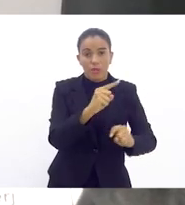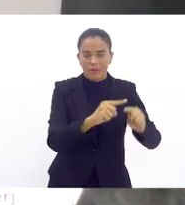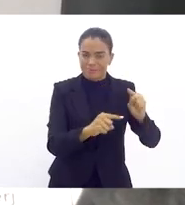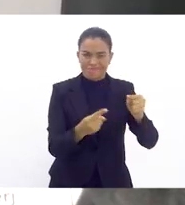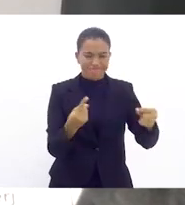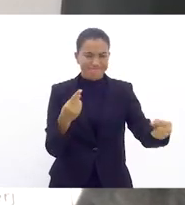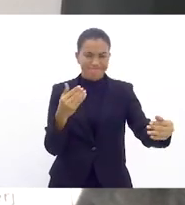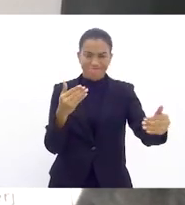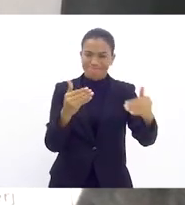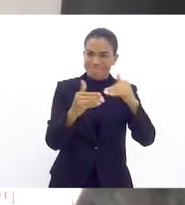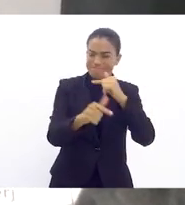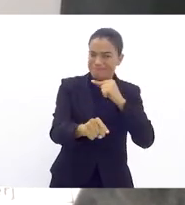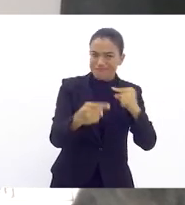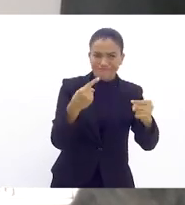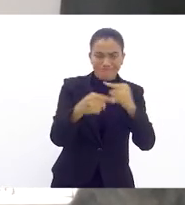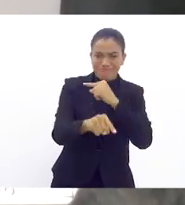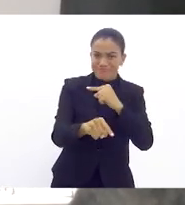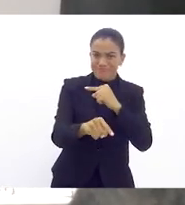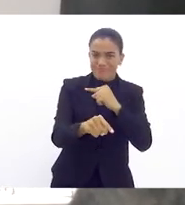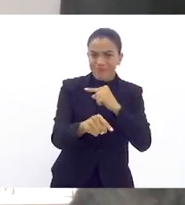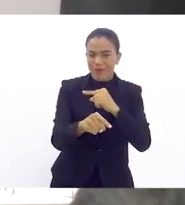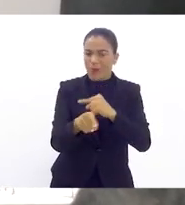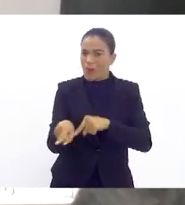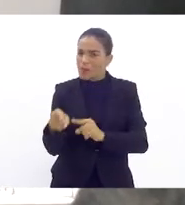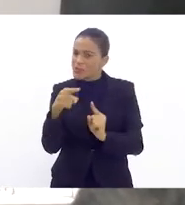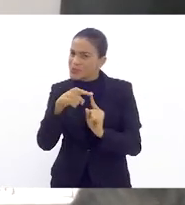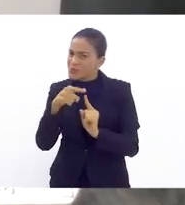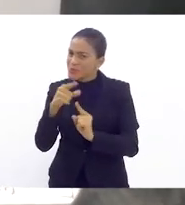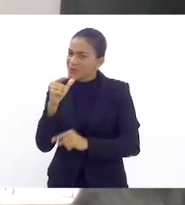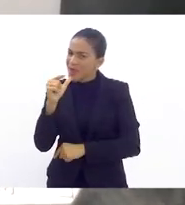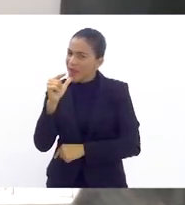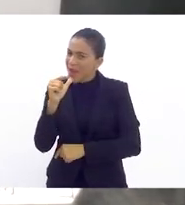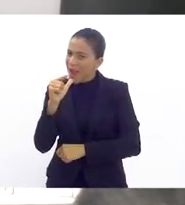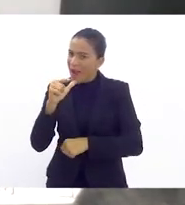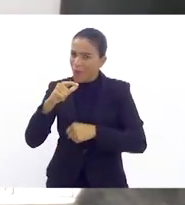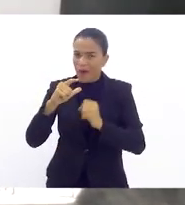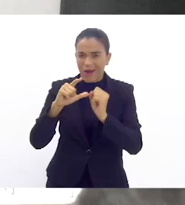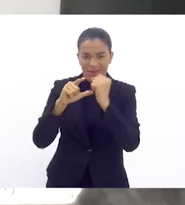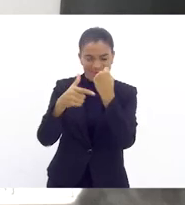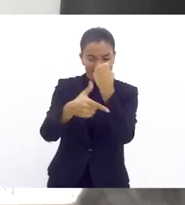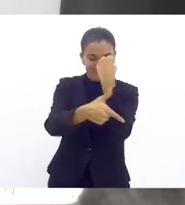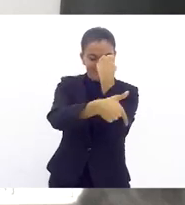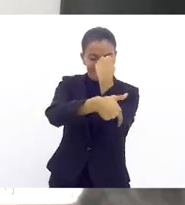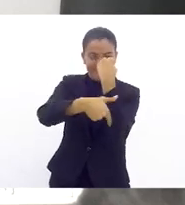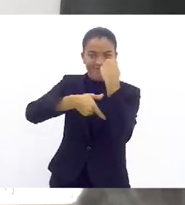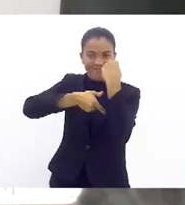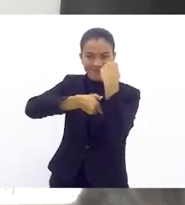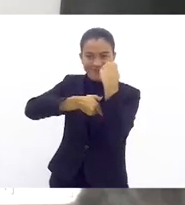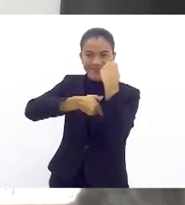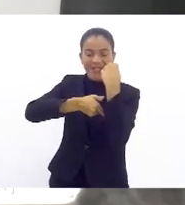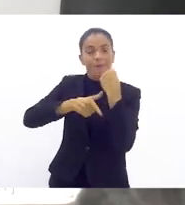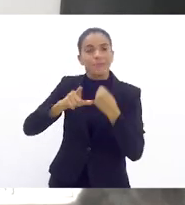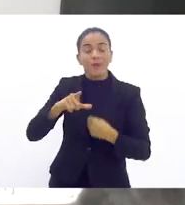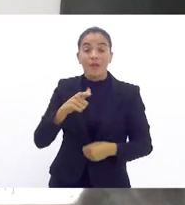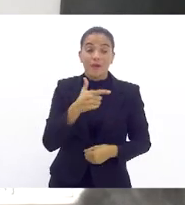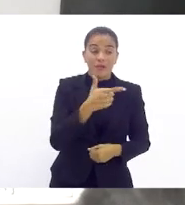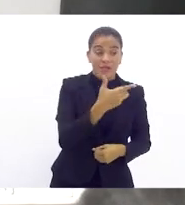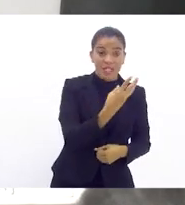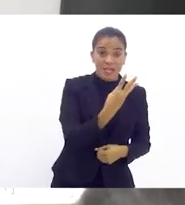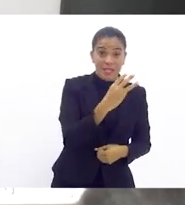coincidiam com a água que estava rotulada foi enorme, né? De 30 amostras,